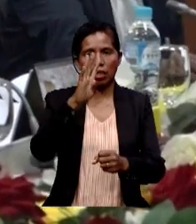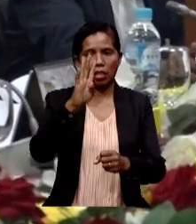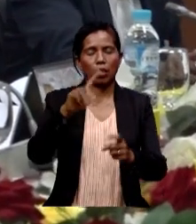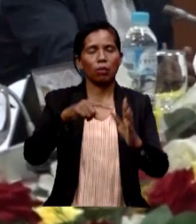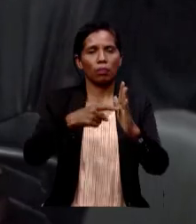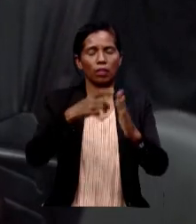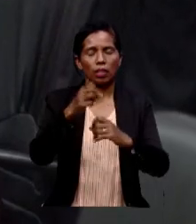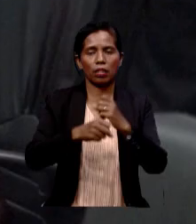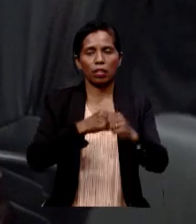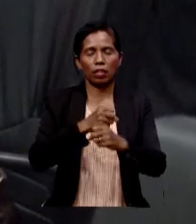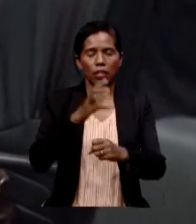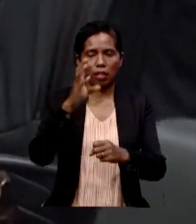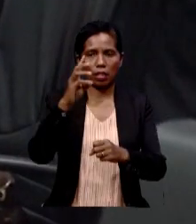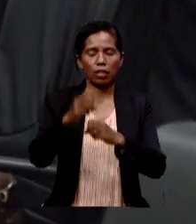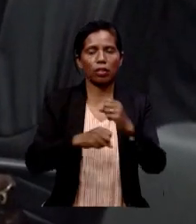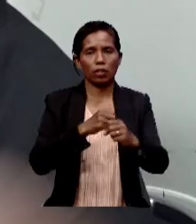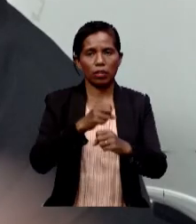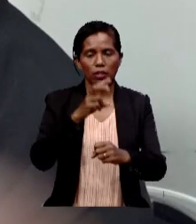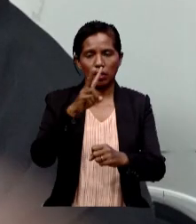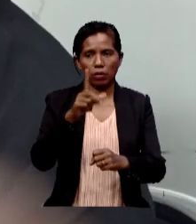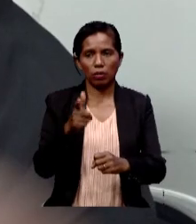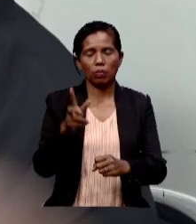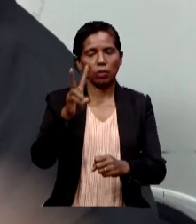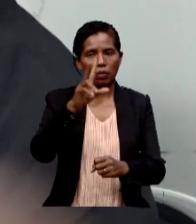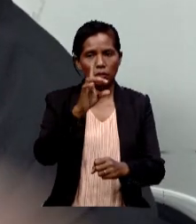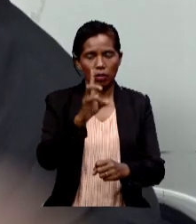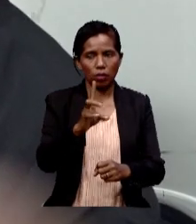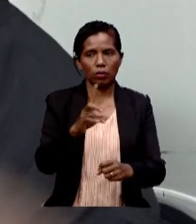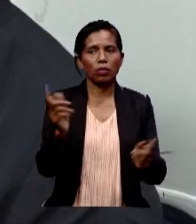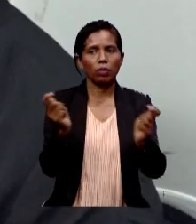Husitina Neto, Tinan Rihunrua, Ruanulu Resinghitu, Rodi Troca,